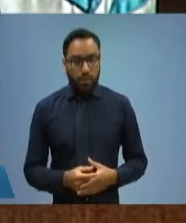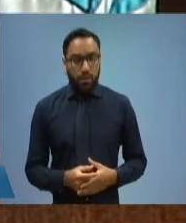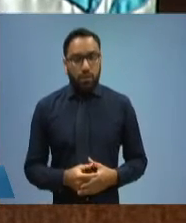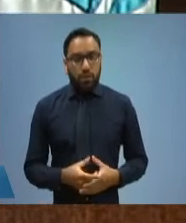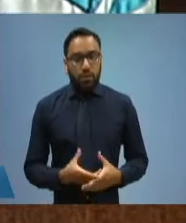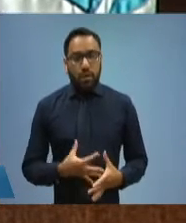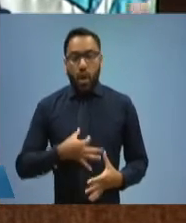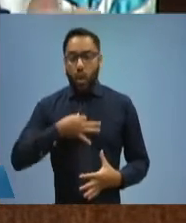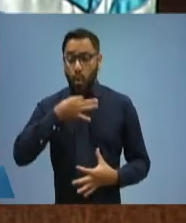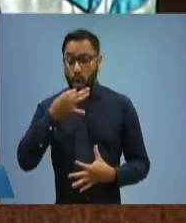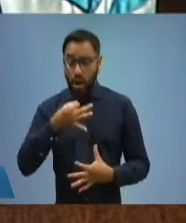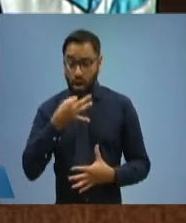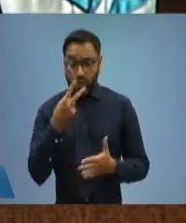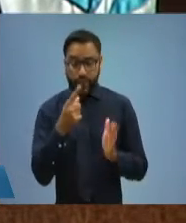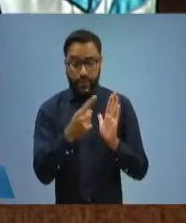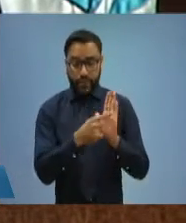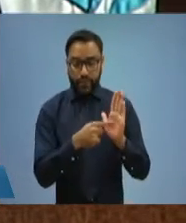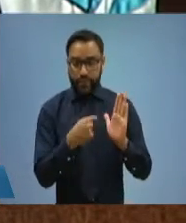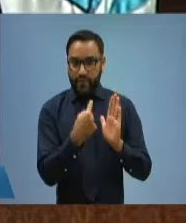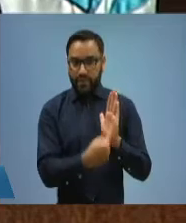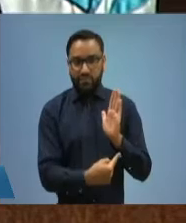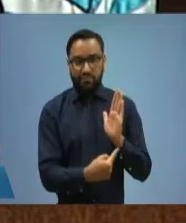o argumento do veto, ele não cabe